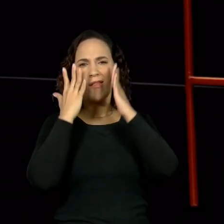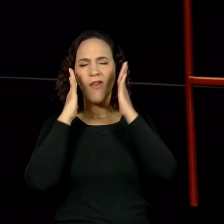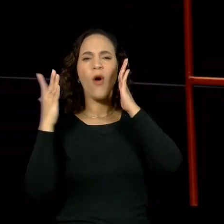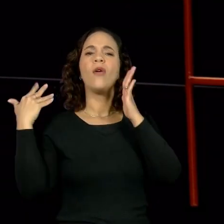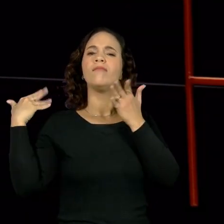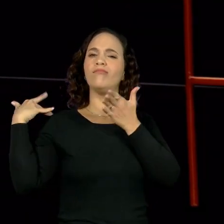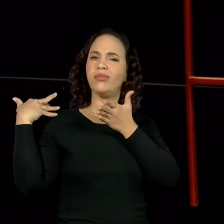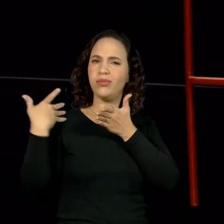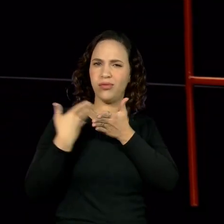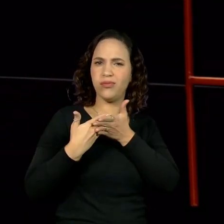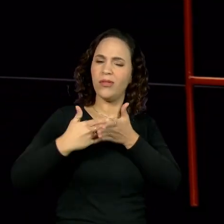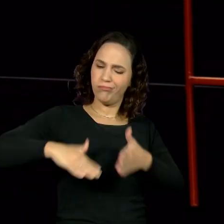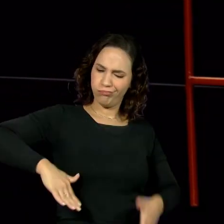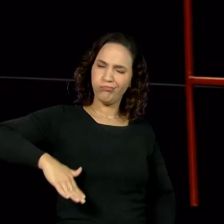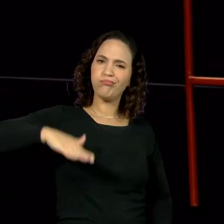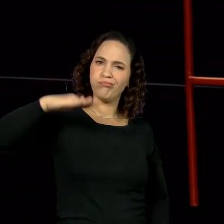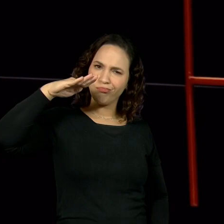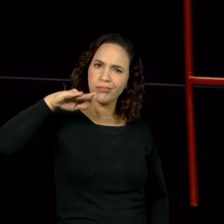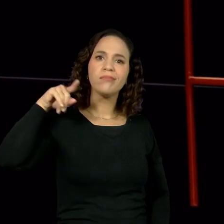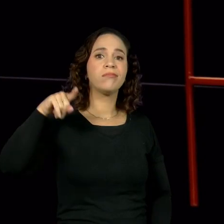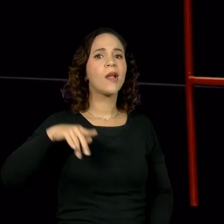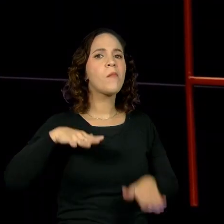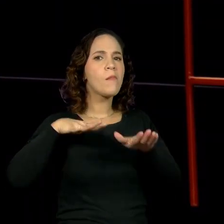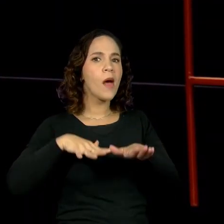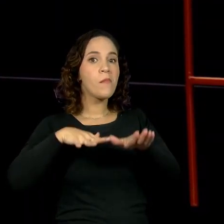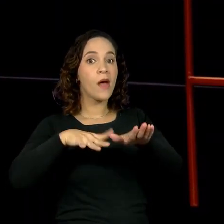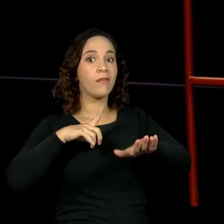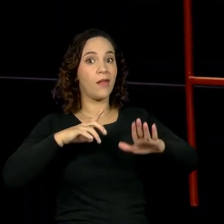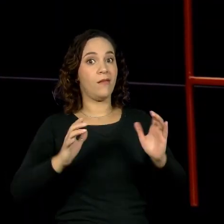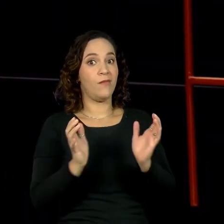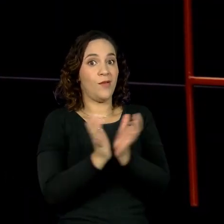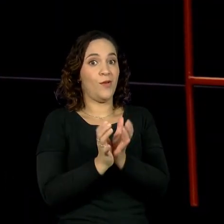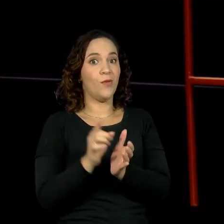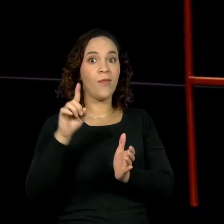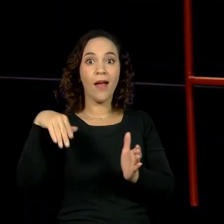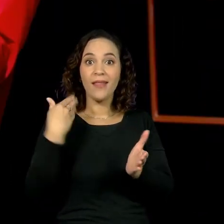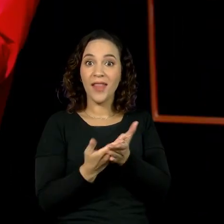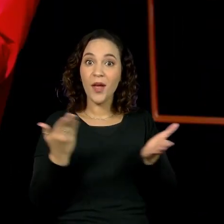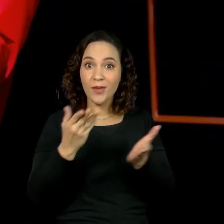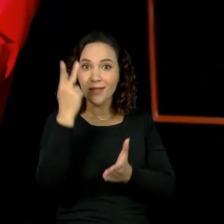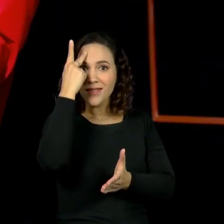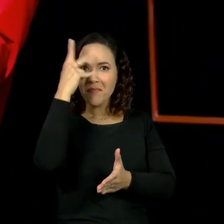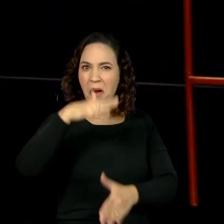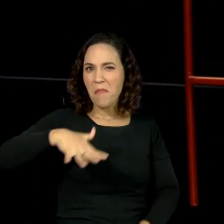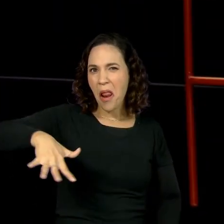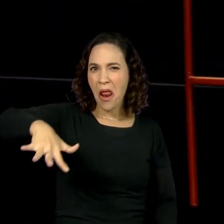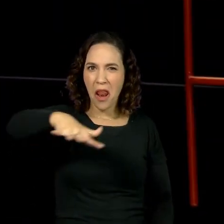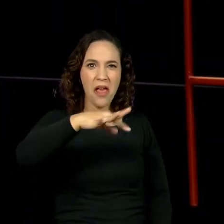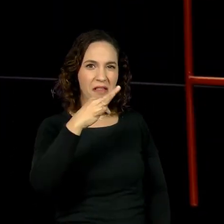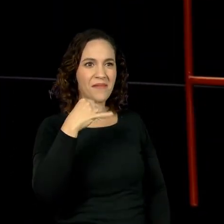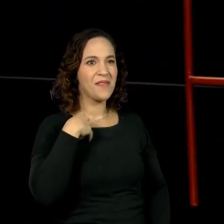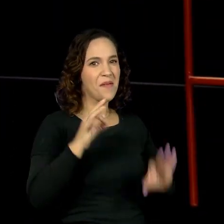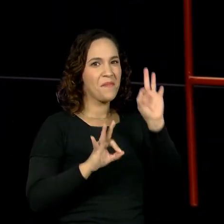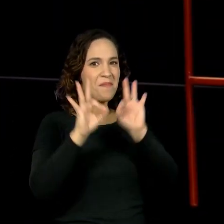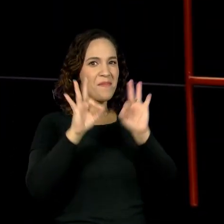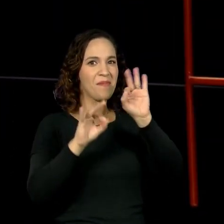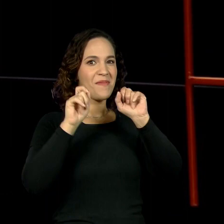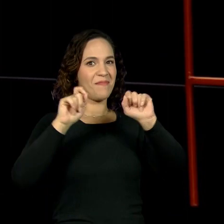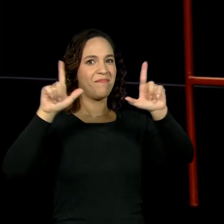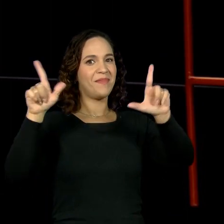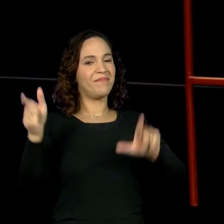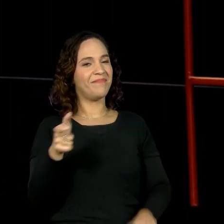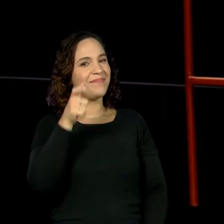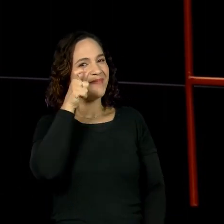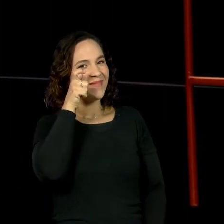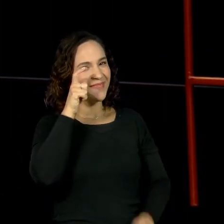E você esteve presente aí nos primeiros passos de uma banda que até hoje agita as ruas de São Paulo. A gente preparou um quadro para você ver